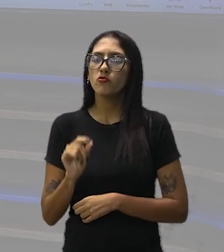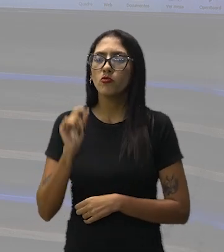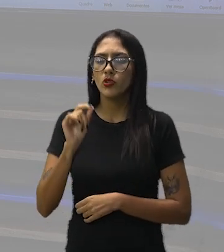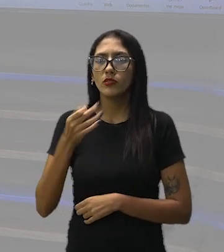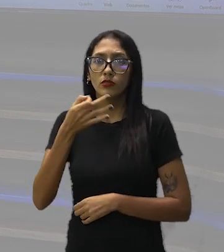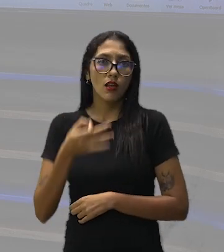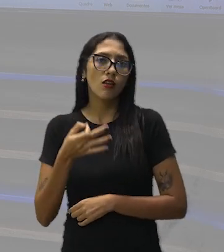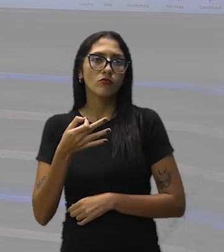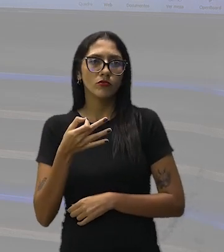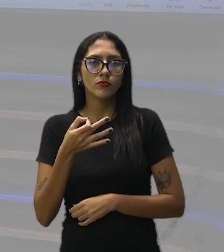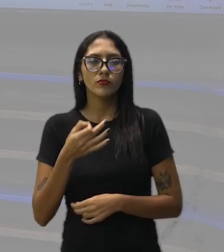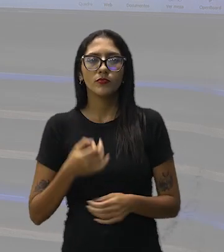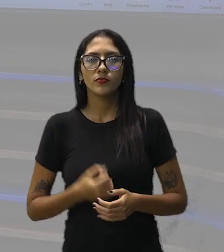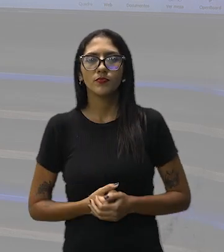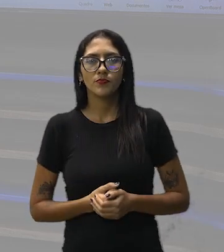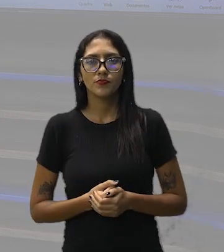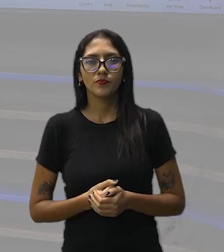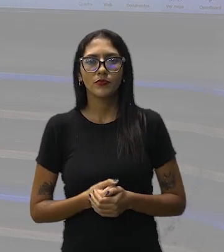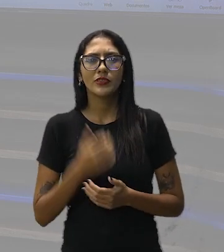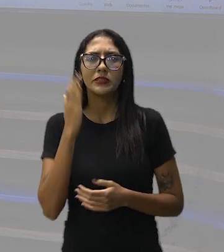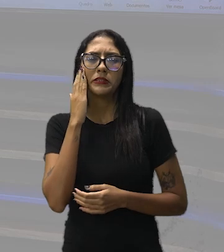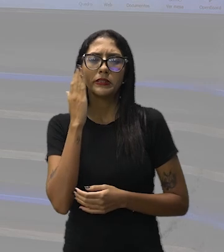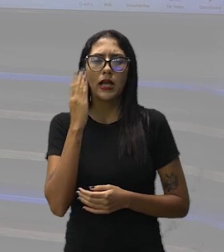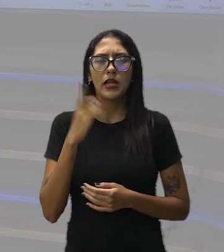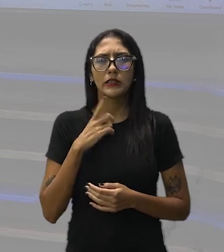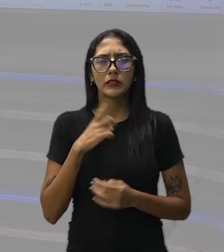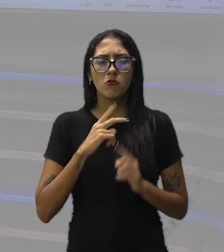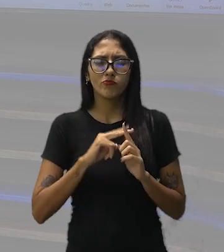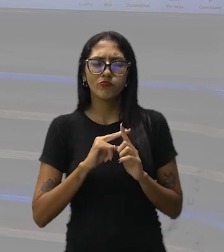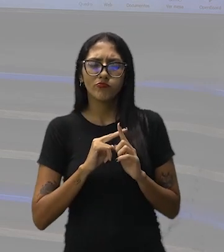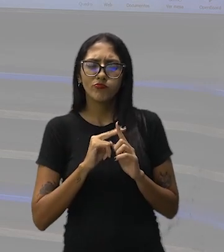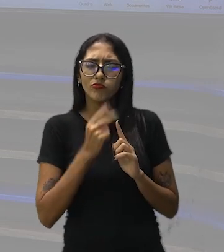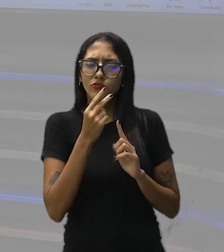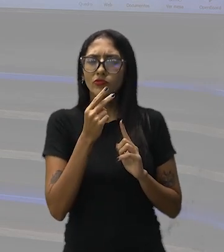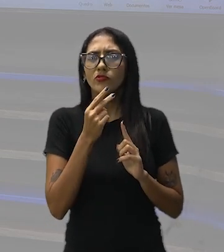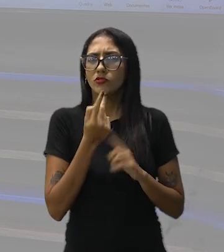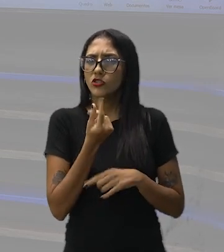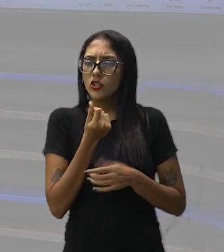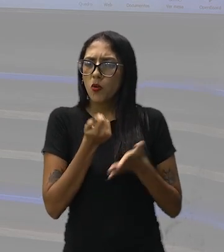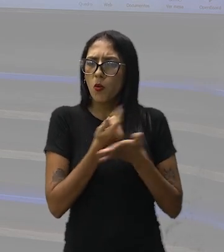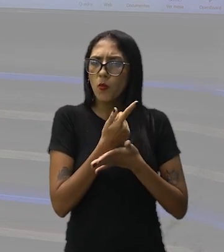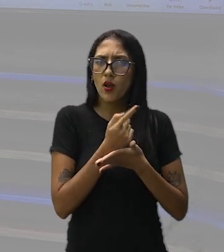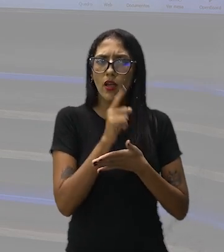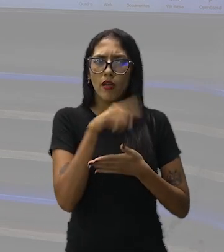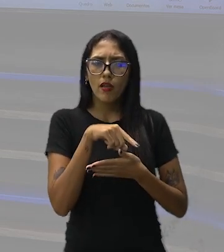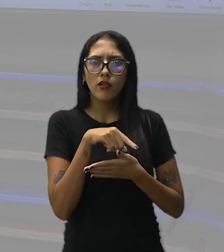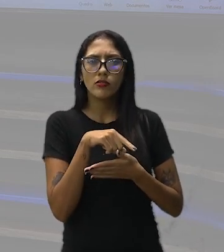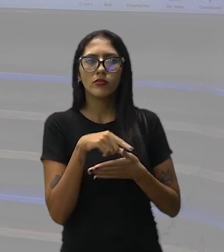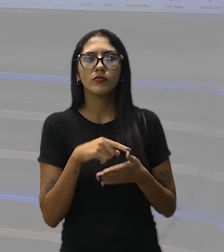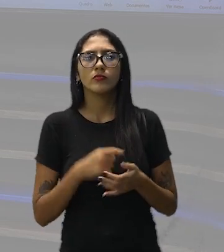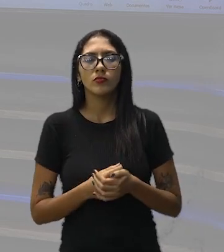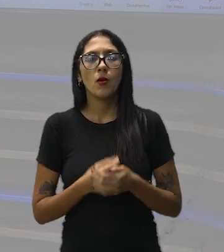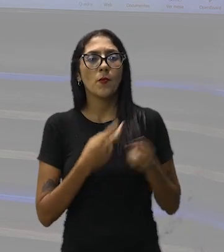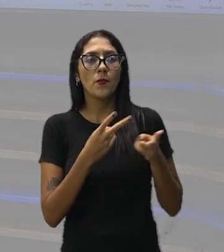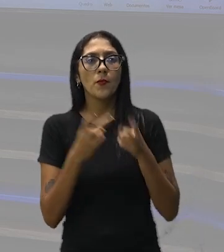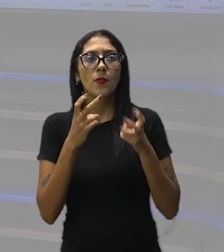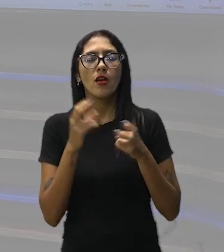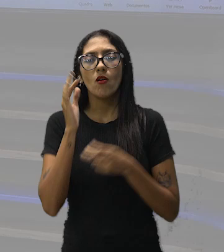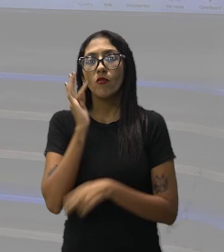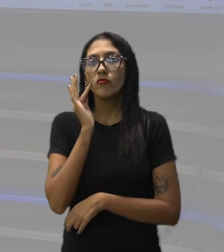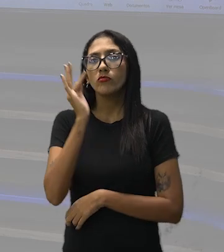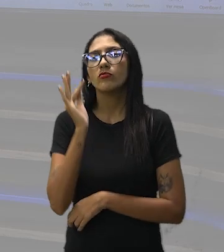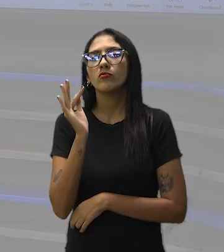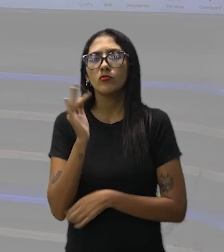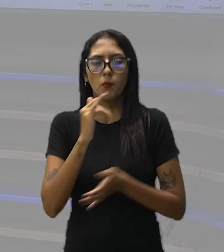de energia. Por mais que você pague um pouquinho a mais por eles, você vai verificar que no futuro, na sua conta